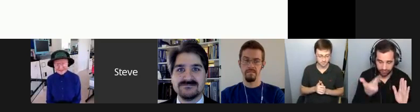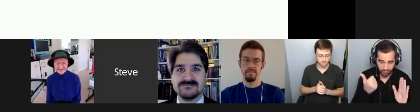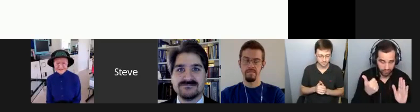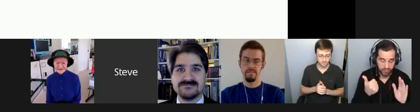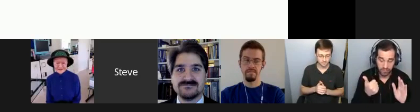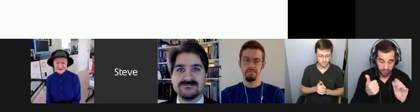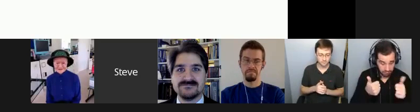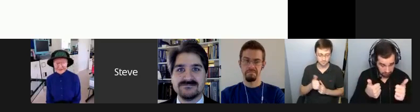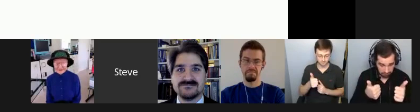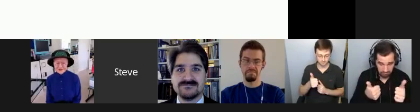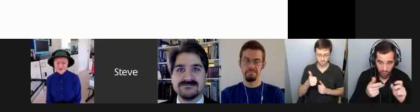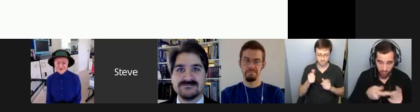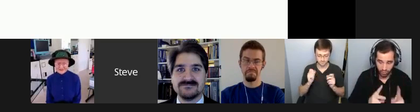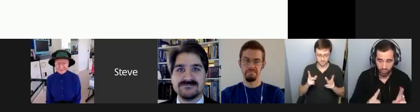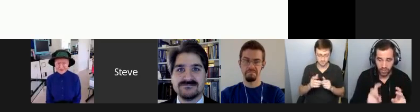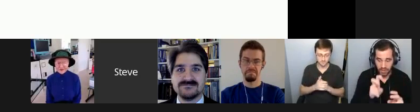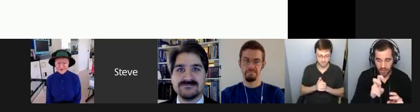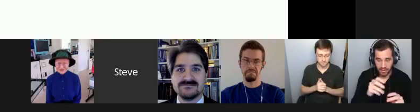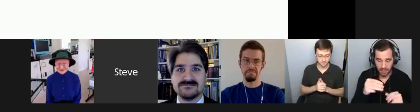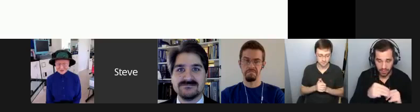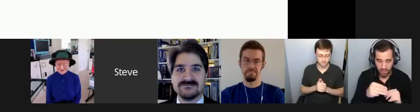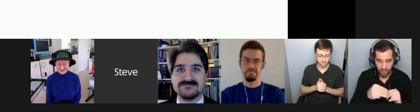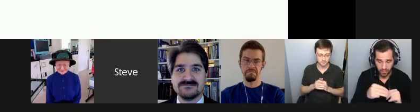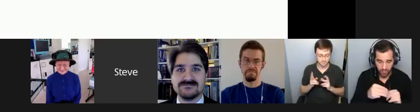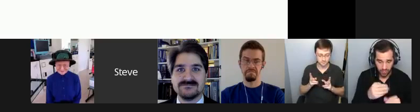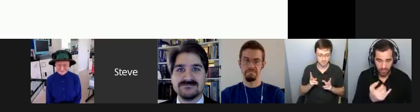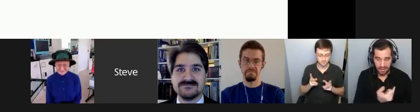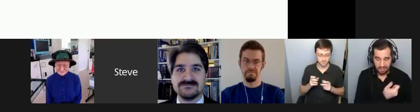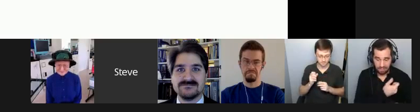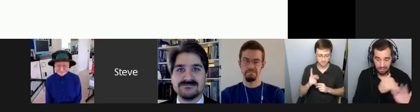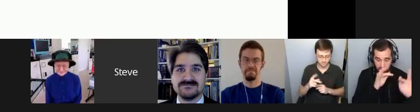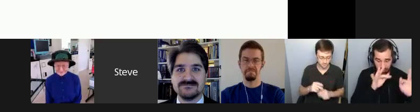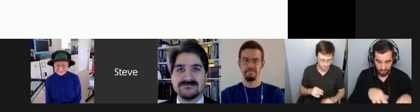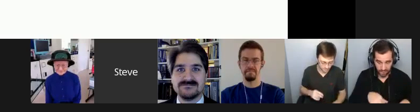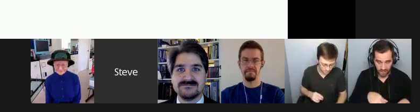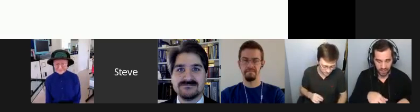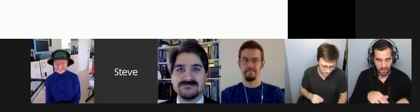5 minutes and finish and then tell me when you're done, okay?